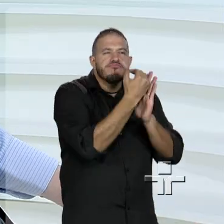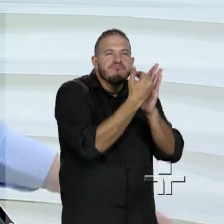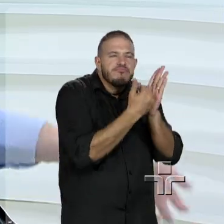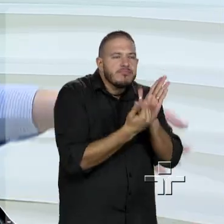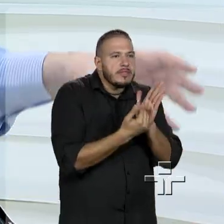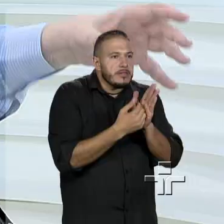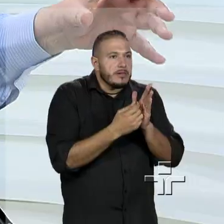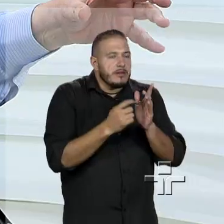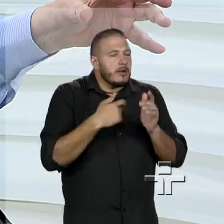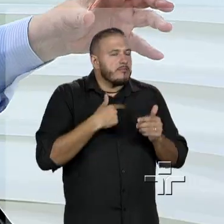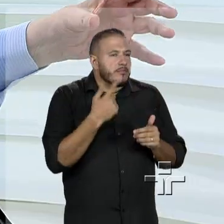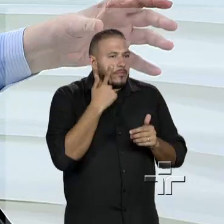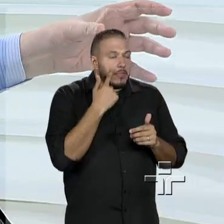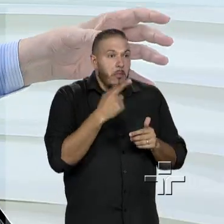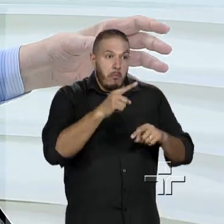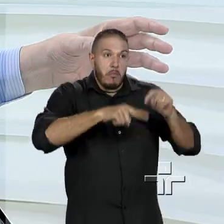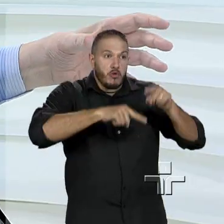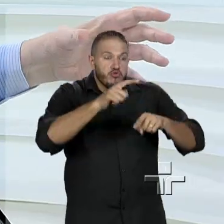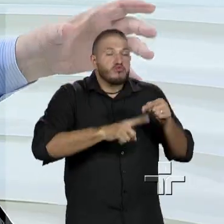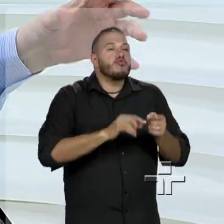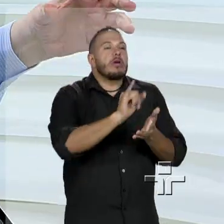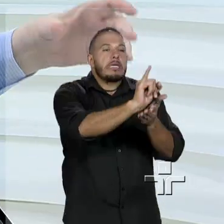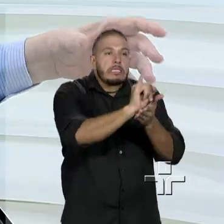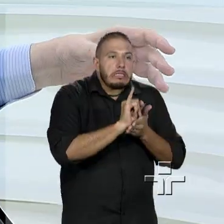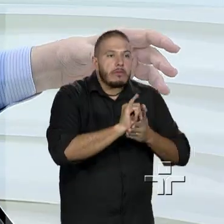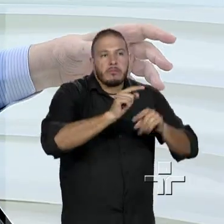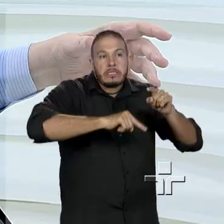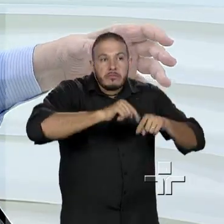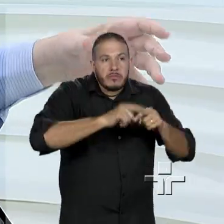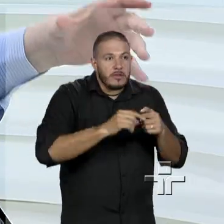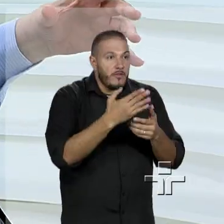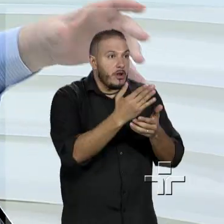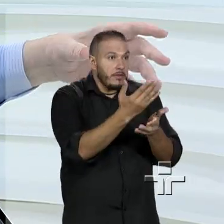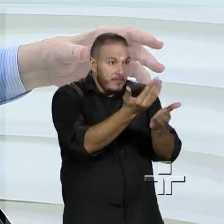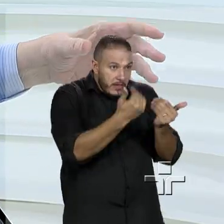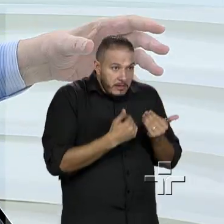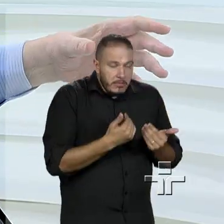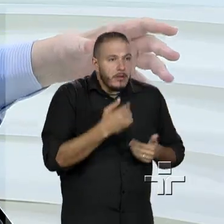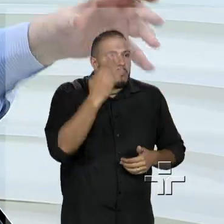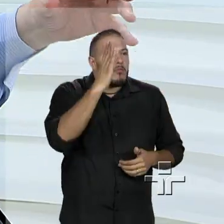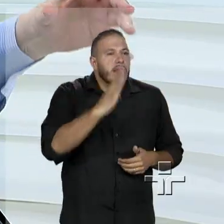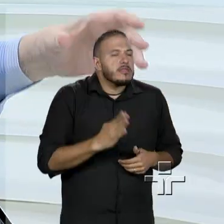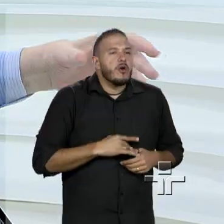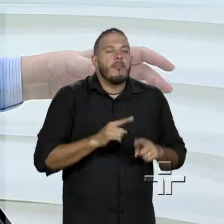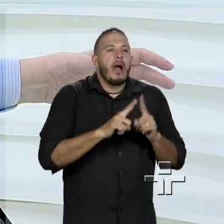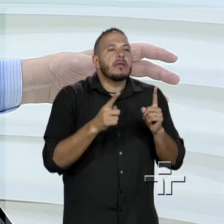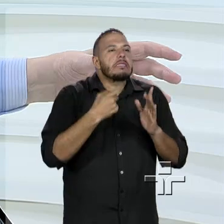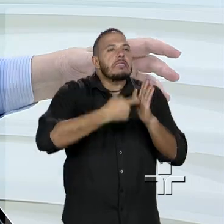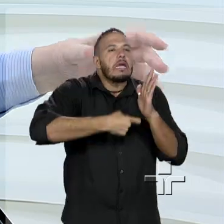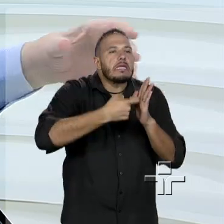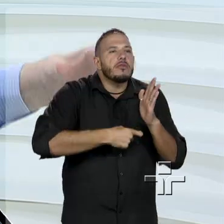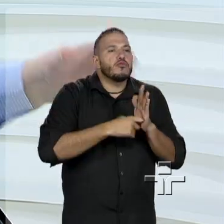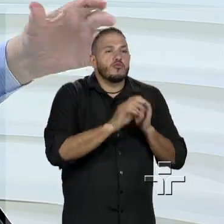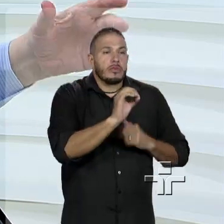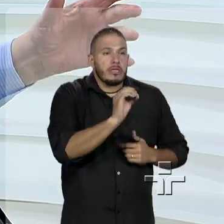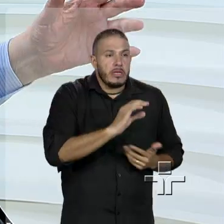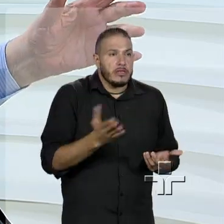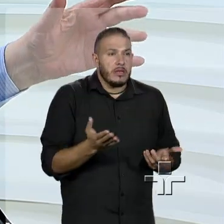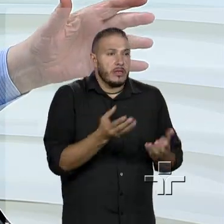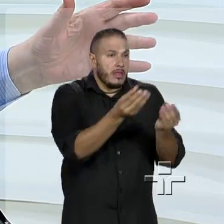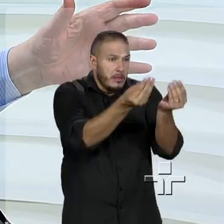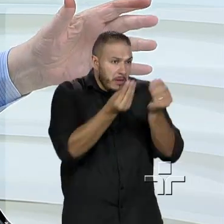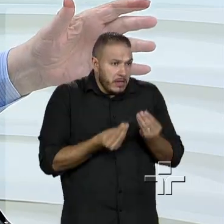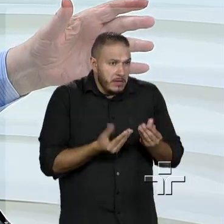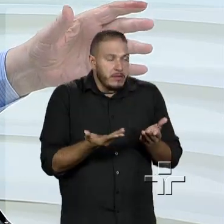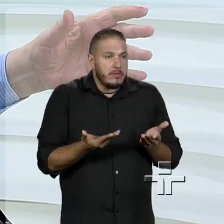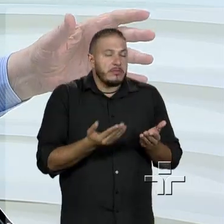que o produto importado entre no Brasil sem nenhum tributo e sem restrição. Tudo isso nós